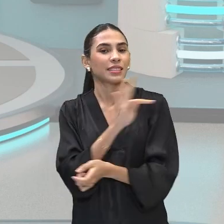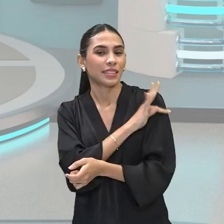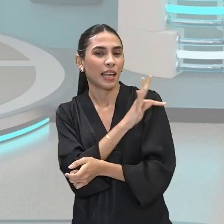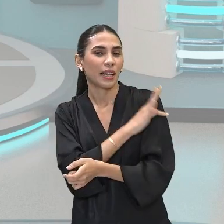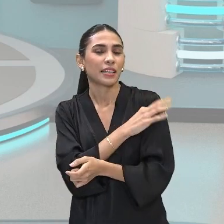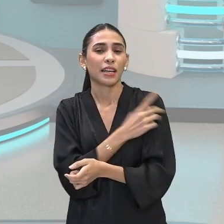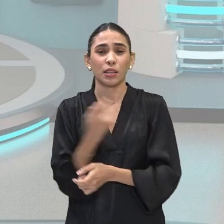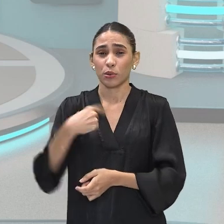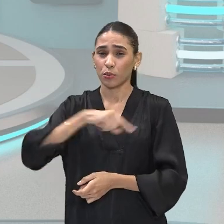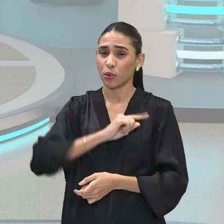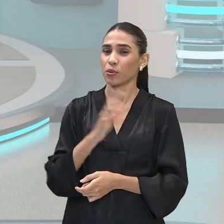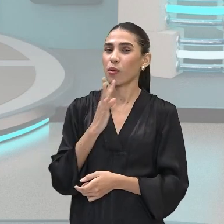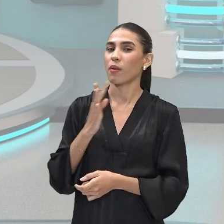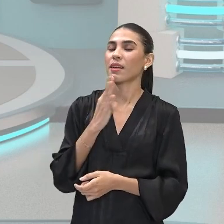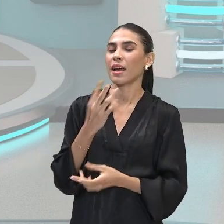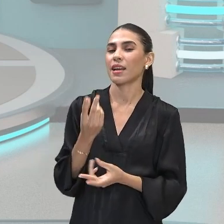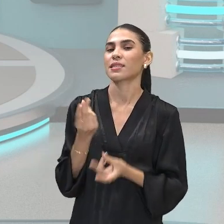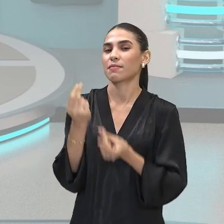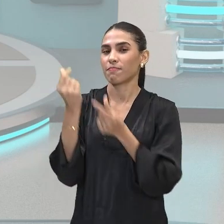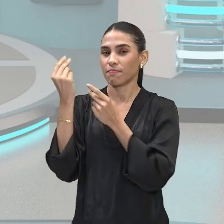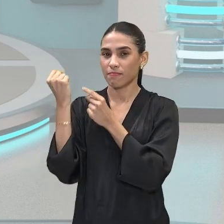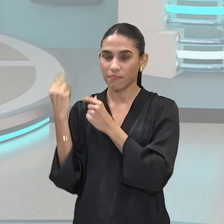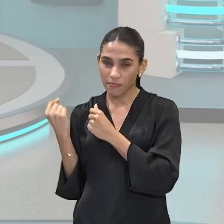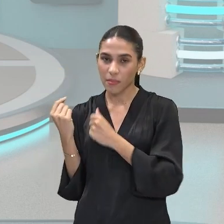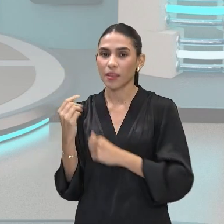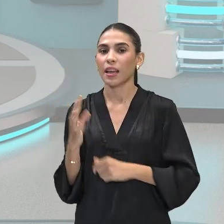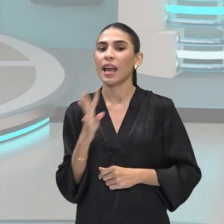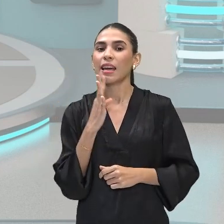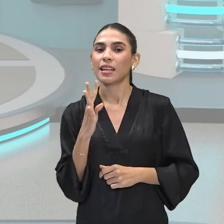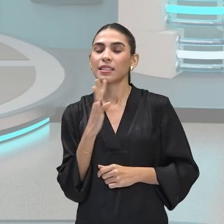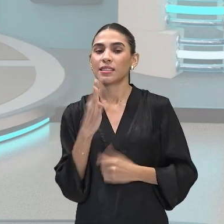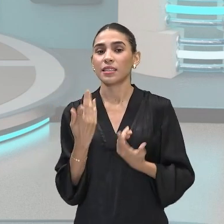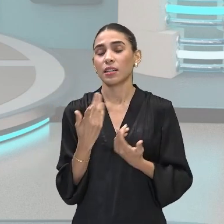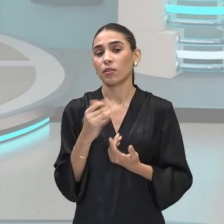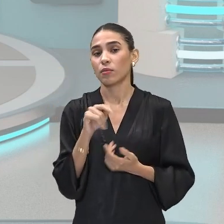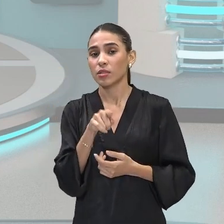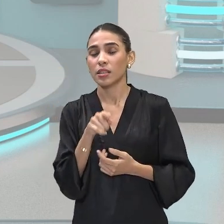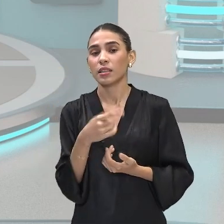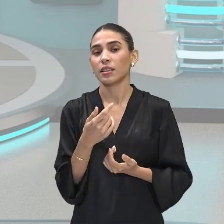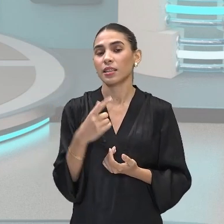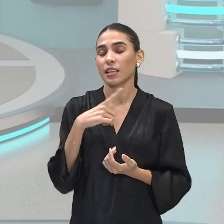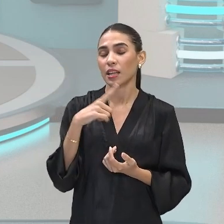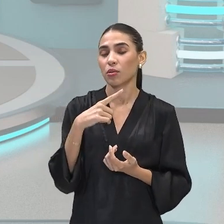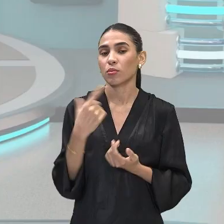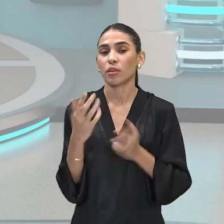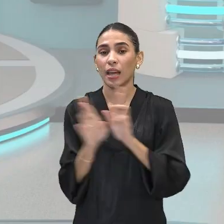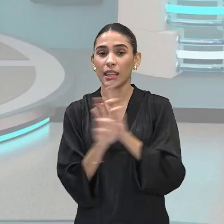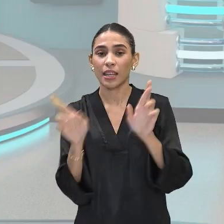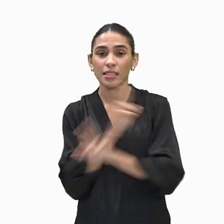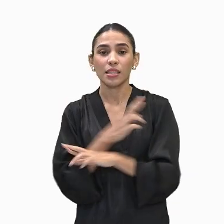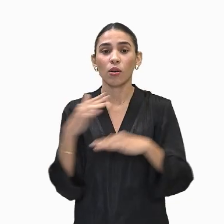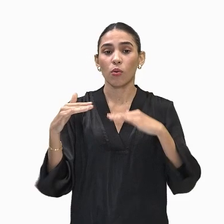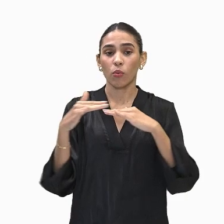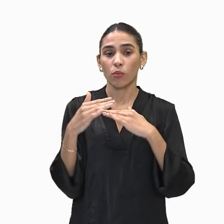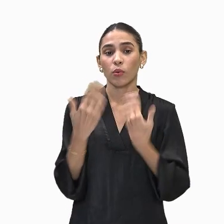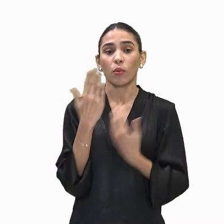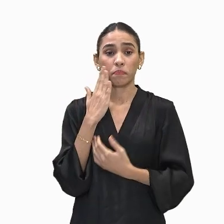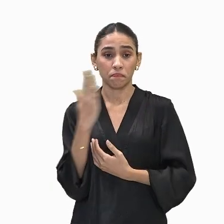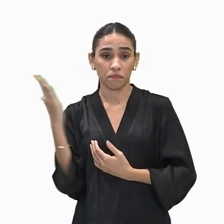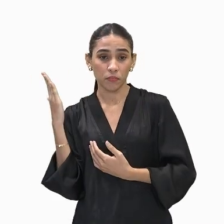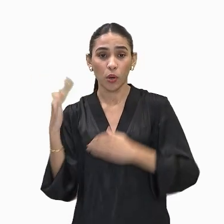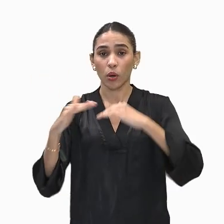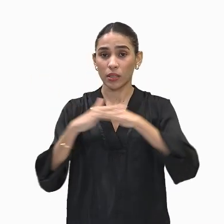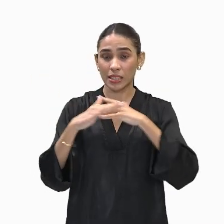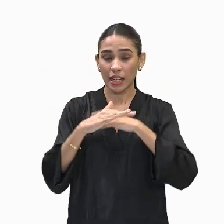tempo, na relação com o urbano. E uma das manifestações artísticas urbanas que nós temos é o grafite.